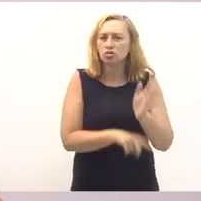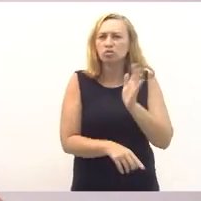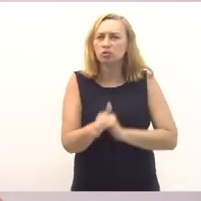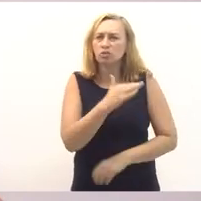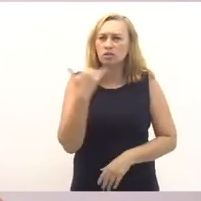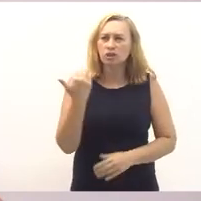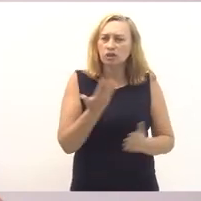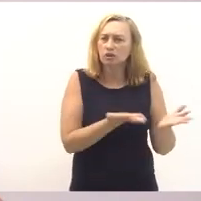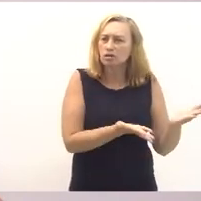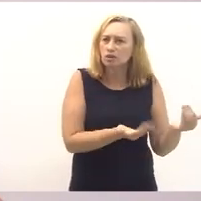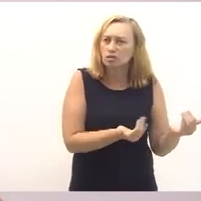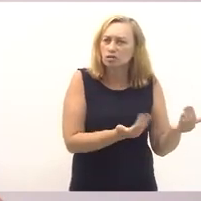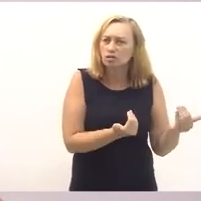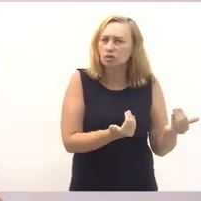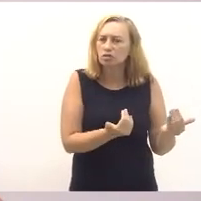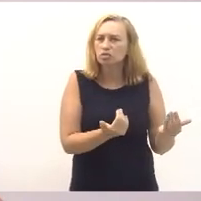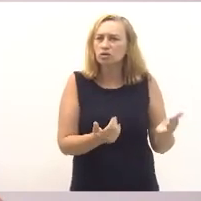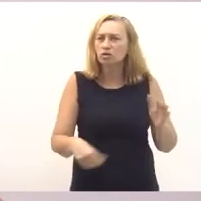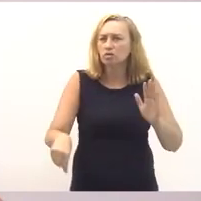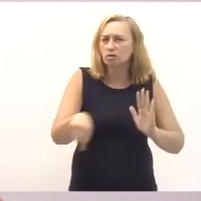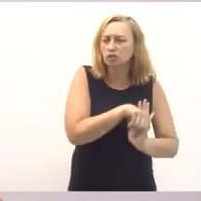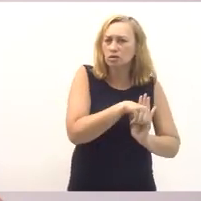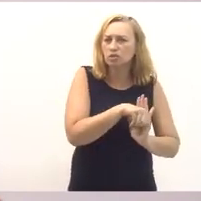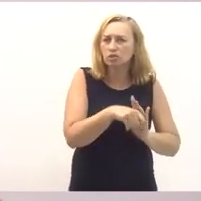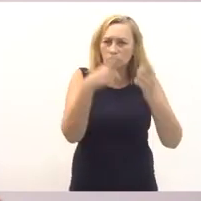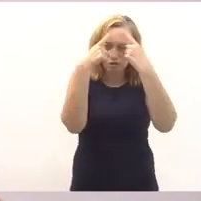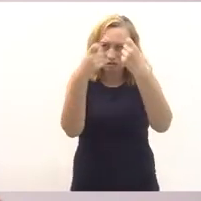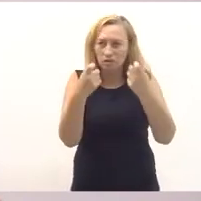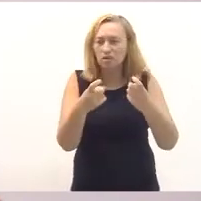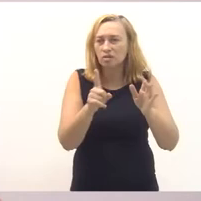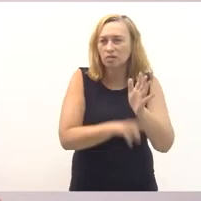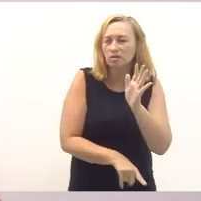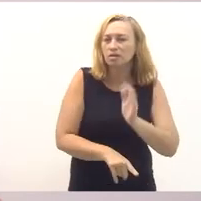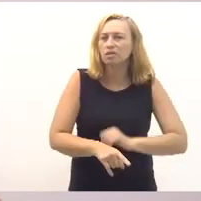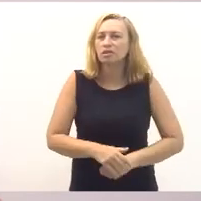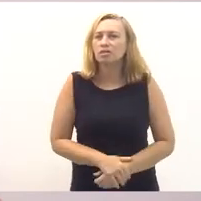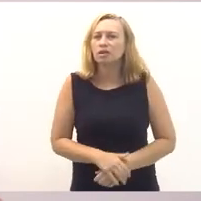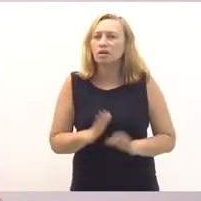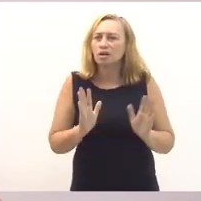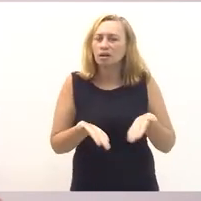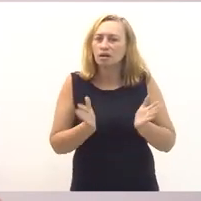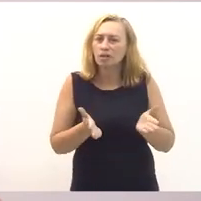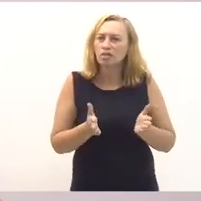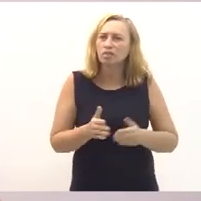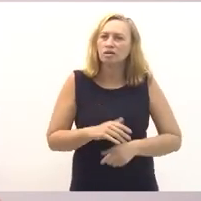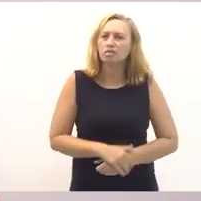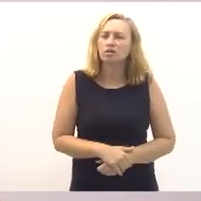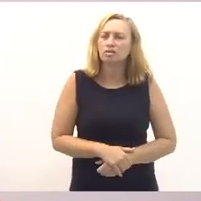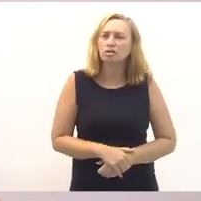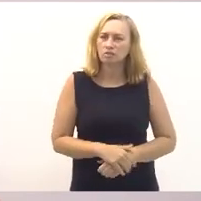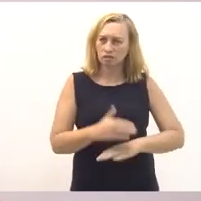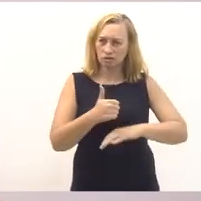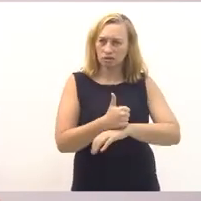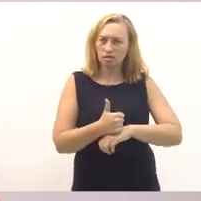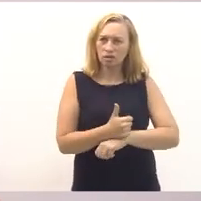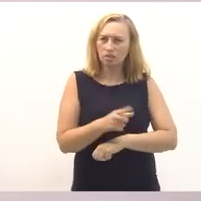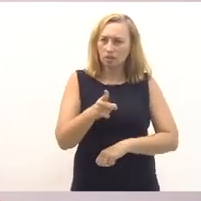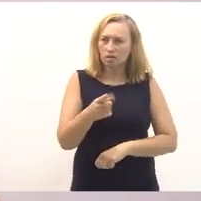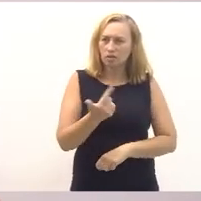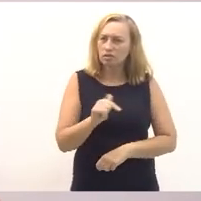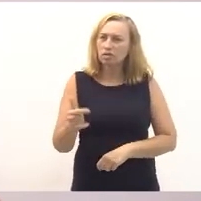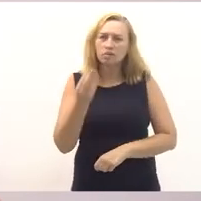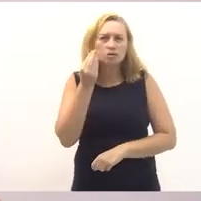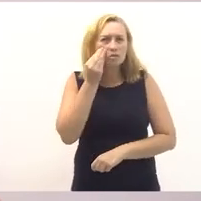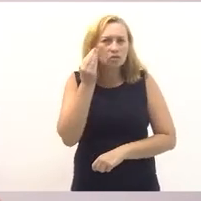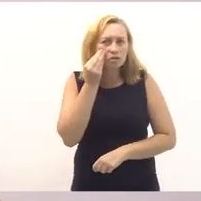e o aliciamento ao crime de diminuindo a violência agora a chance de profissionalizar aqueles que não